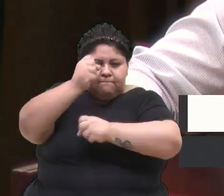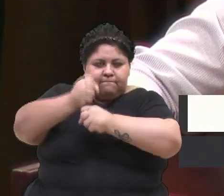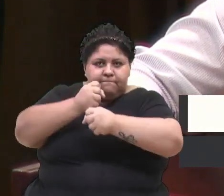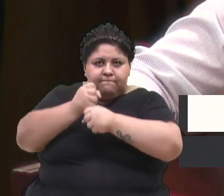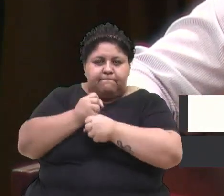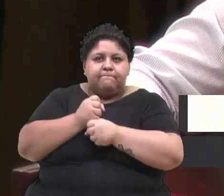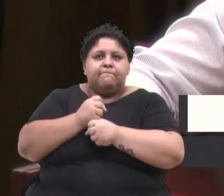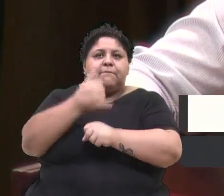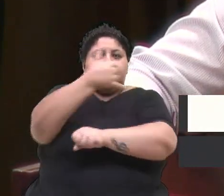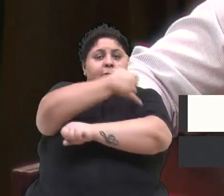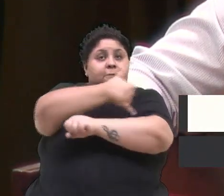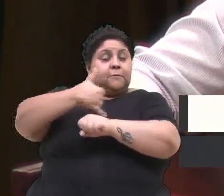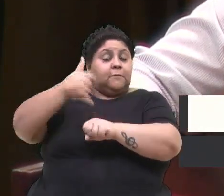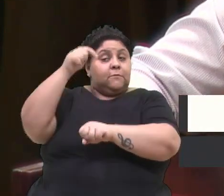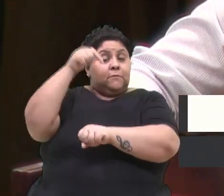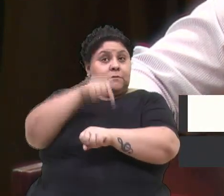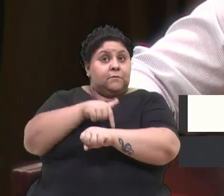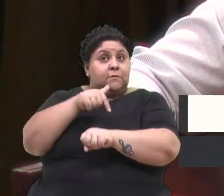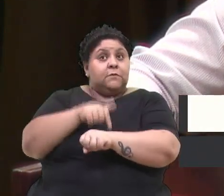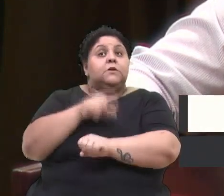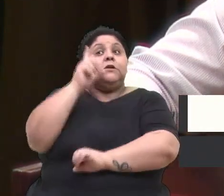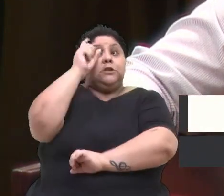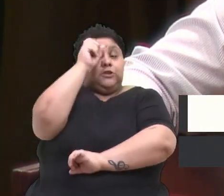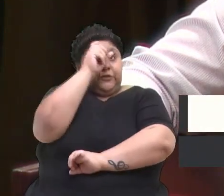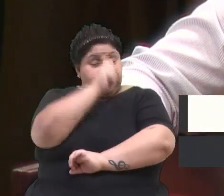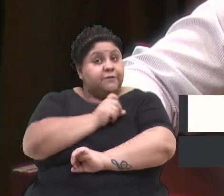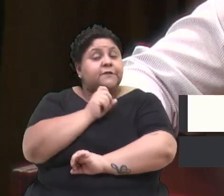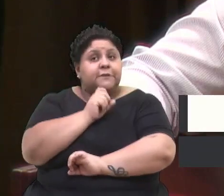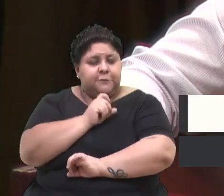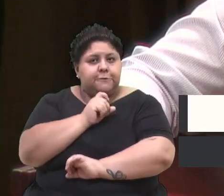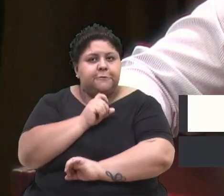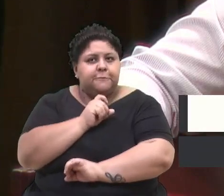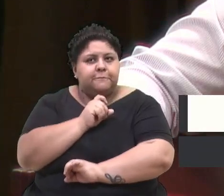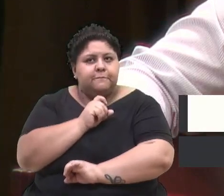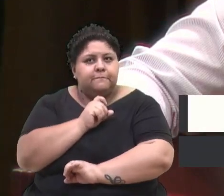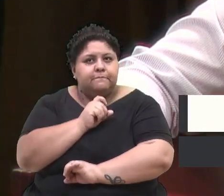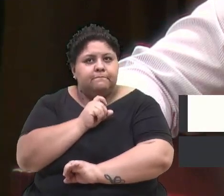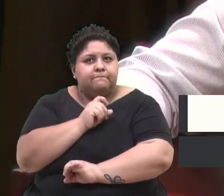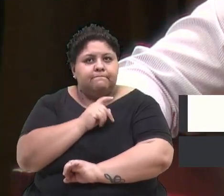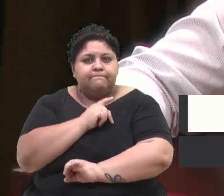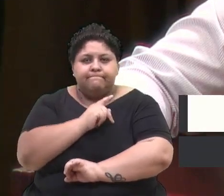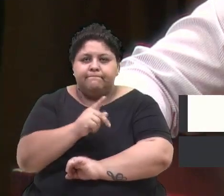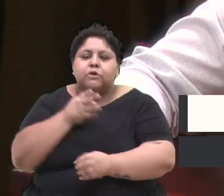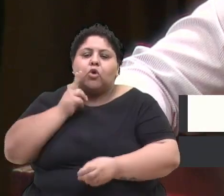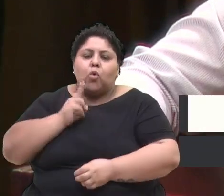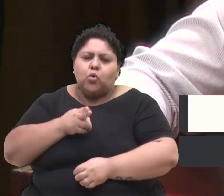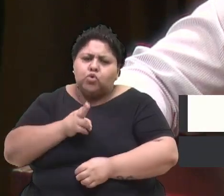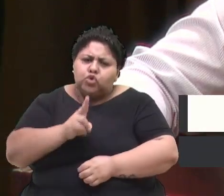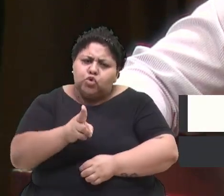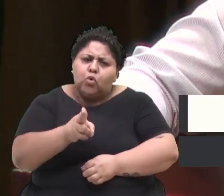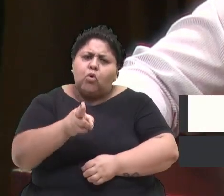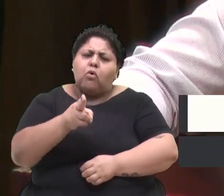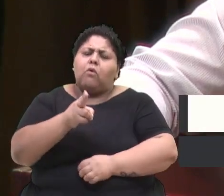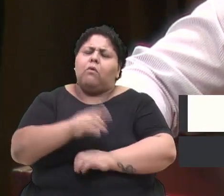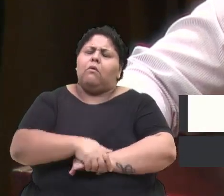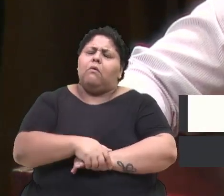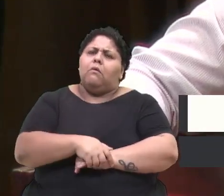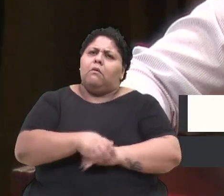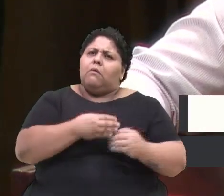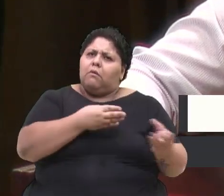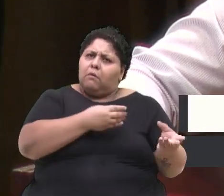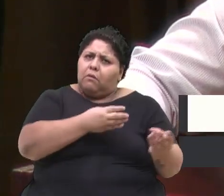por momentos complexos, por momentos difíceis, mas o senhor não baixou a guarda, com